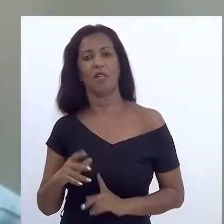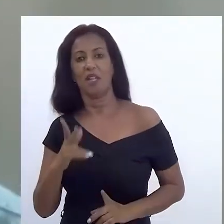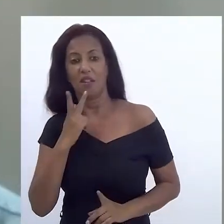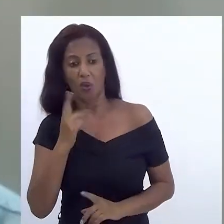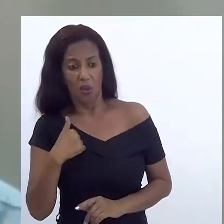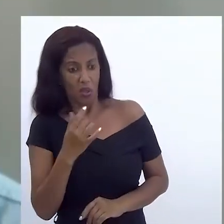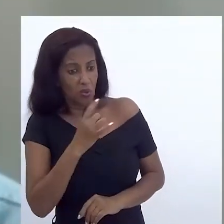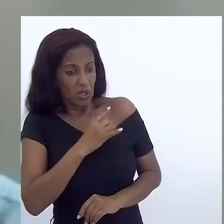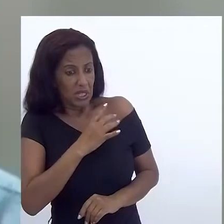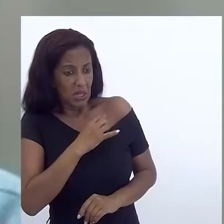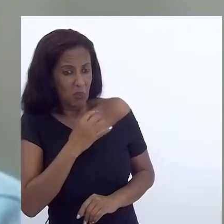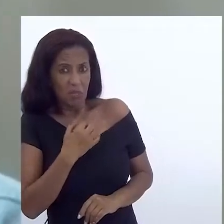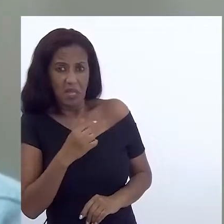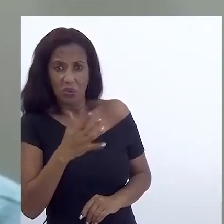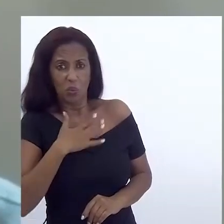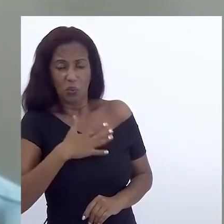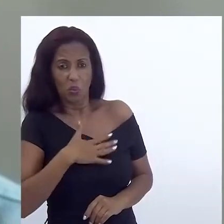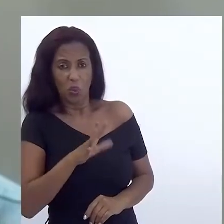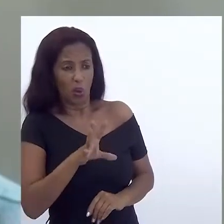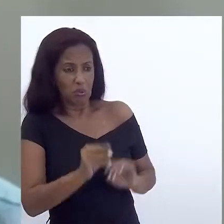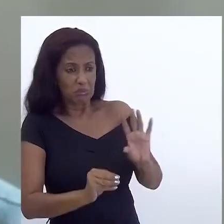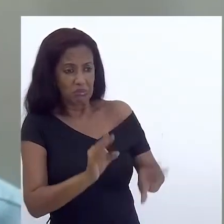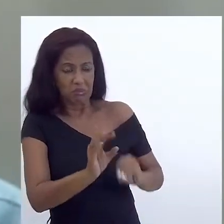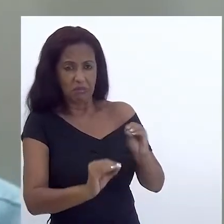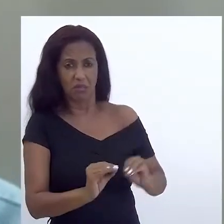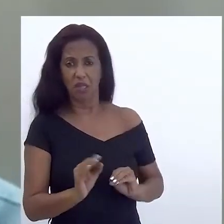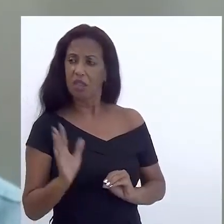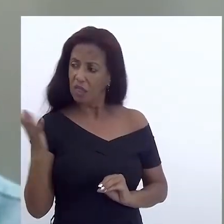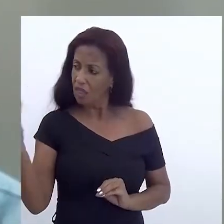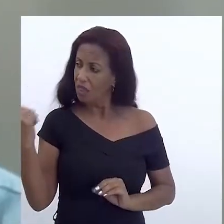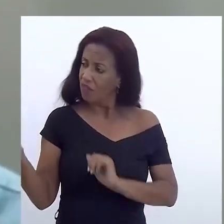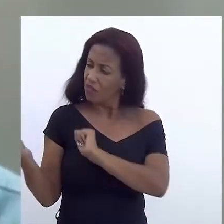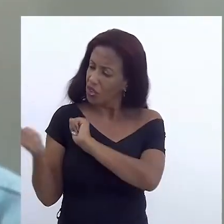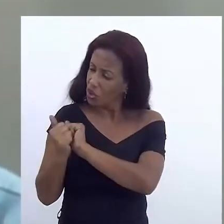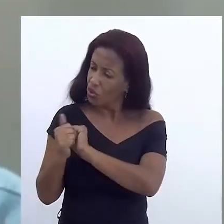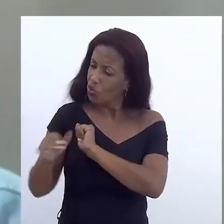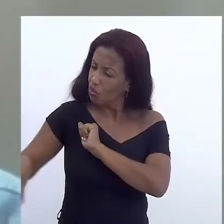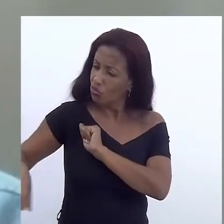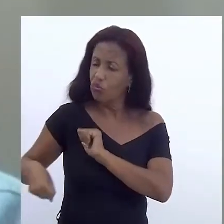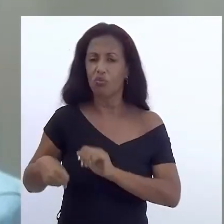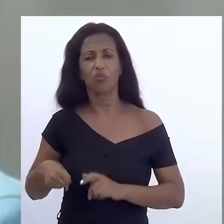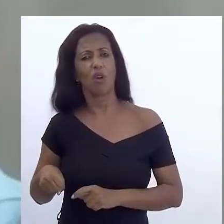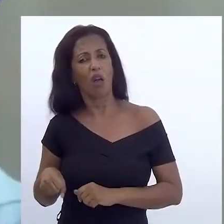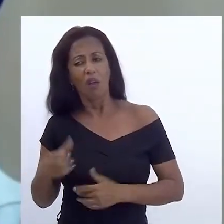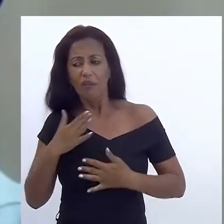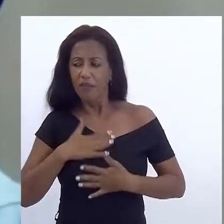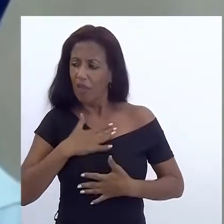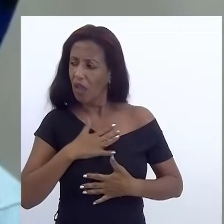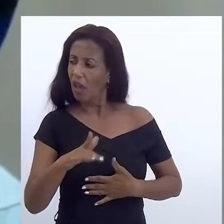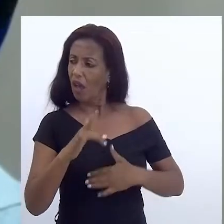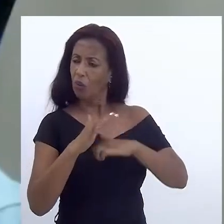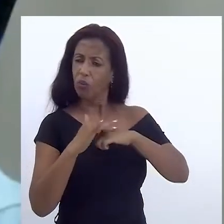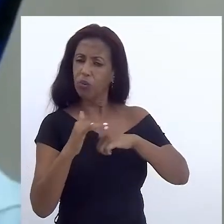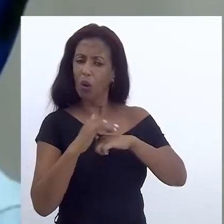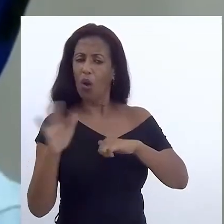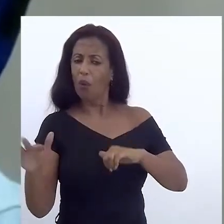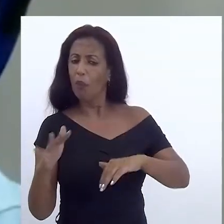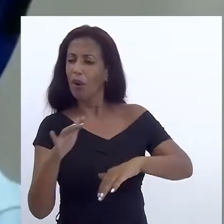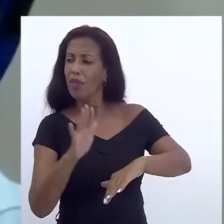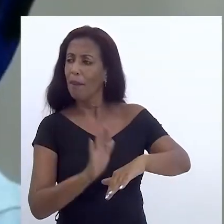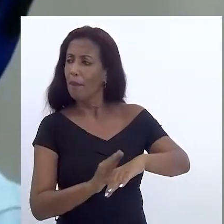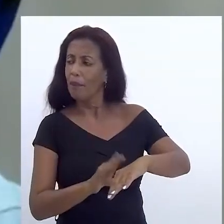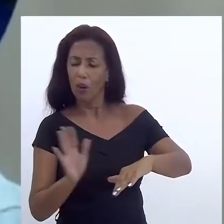minha infância. Eu falei, não, vem aqui comigo, não tenha, tranquilo, eles são muito mansos, começa a colocar a mão nele. Vai se aproximando com a